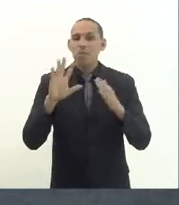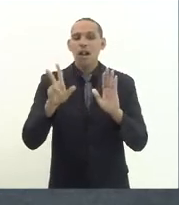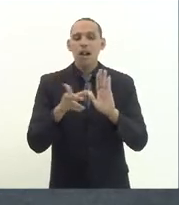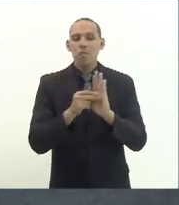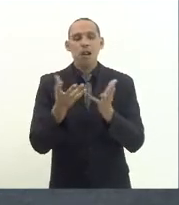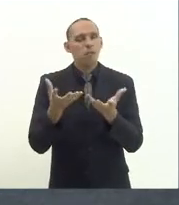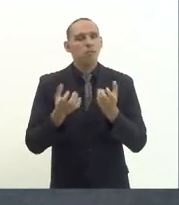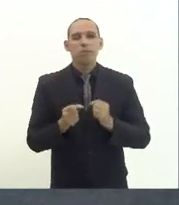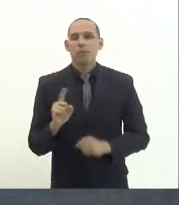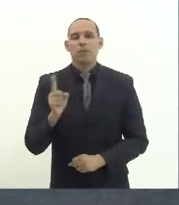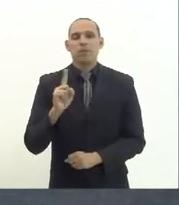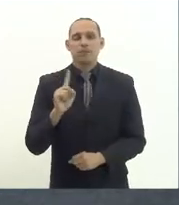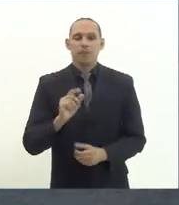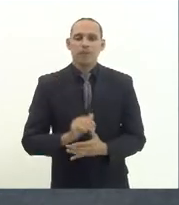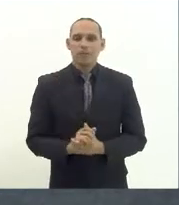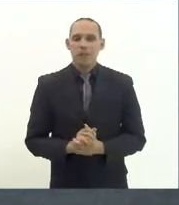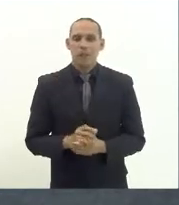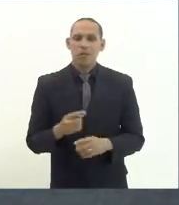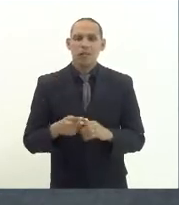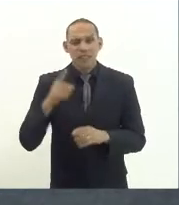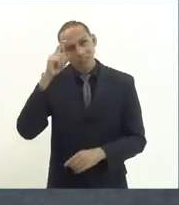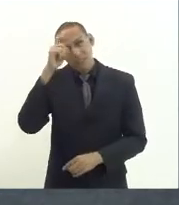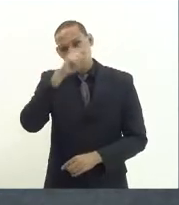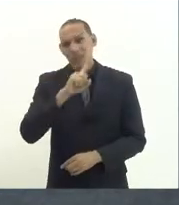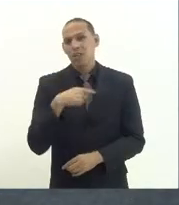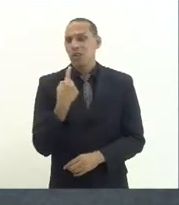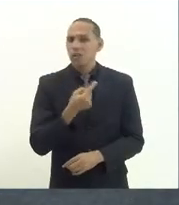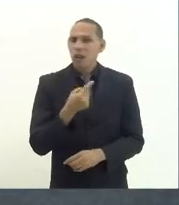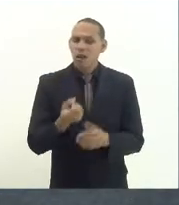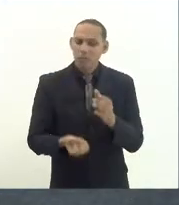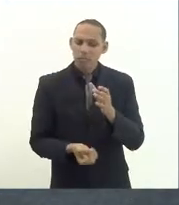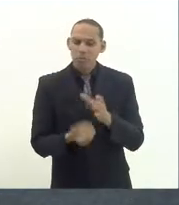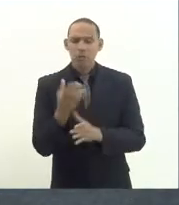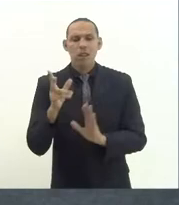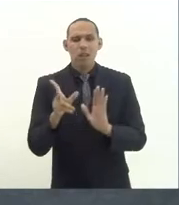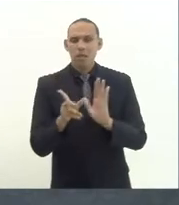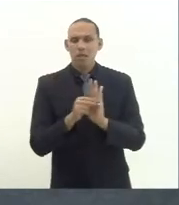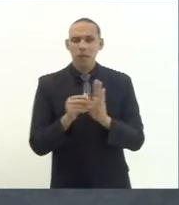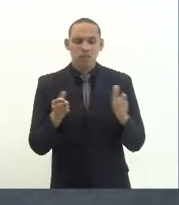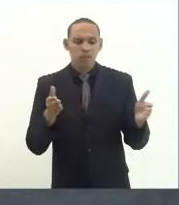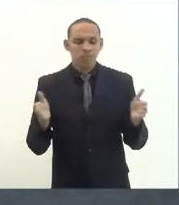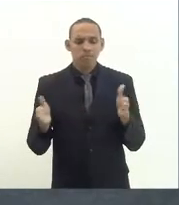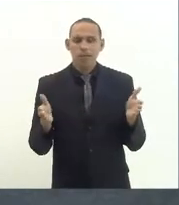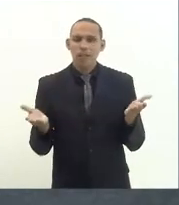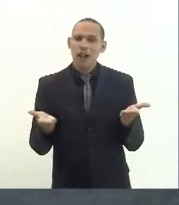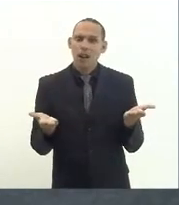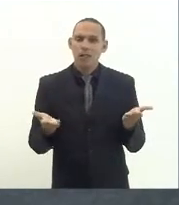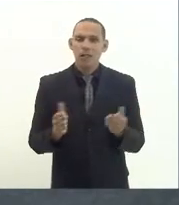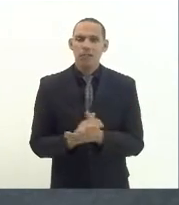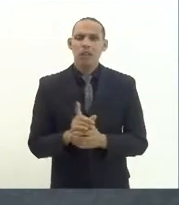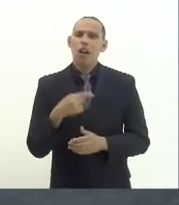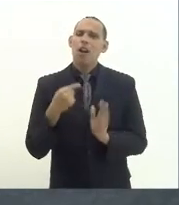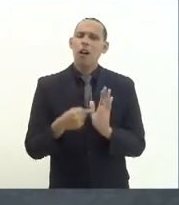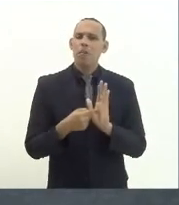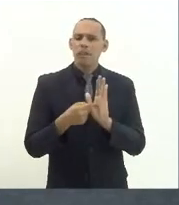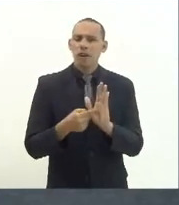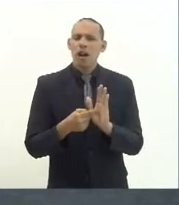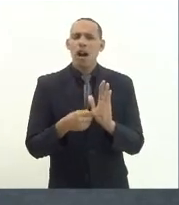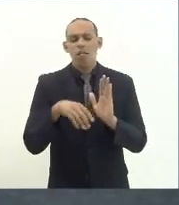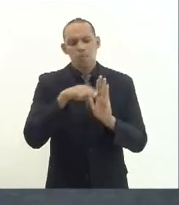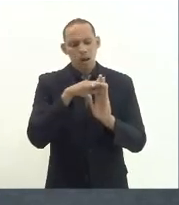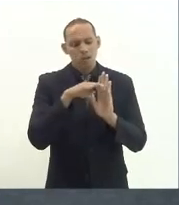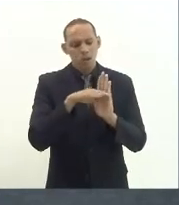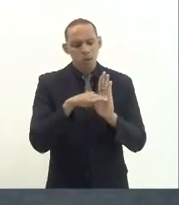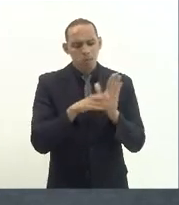emendas presente que de fato acho difícil que tenhamos produzido emendas nesse sentido e aí poderemos apresentar um programa